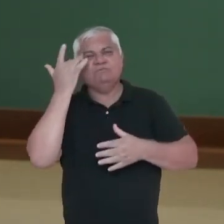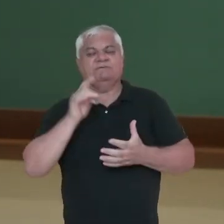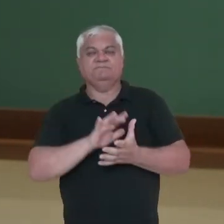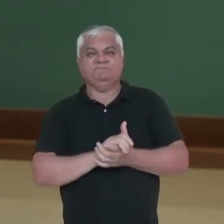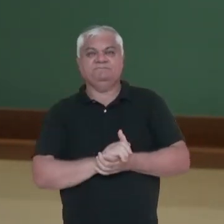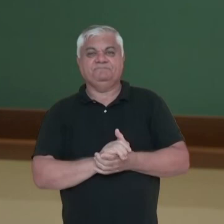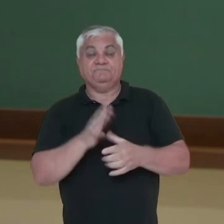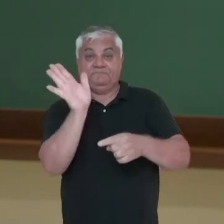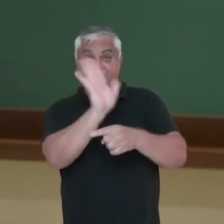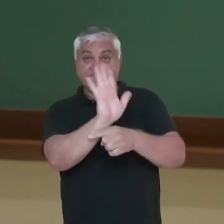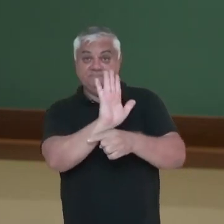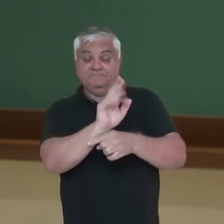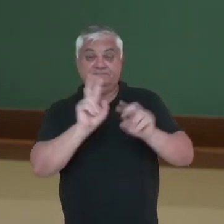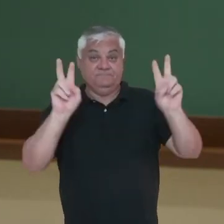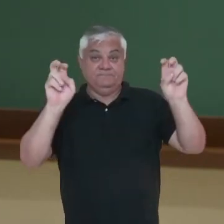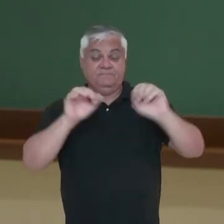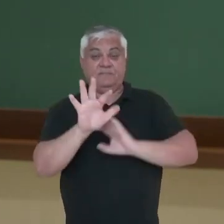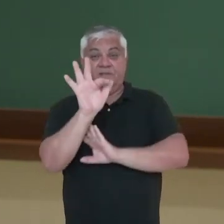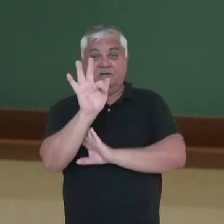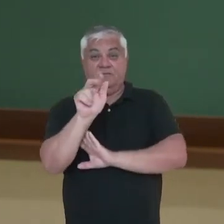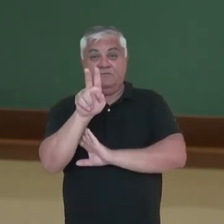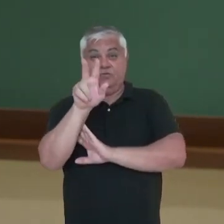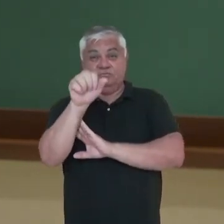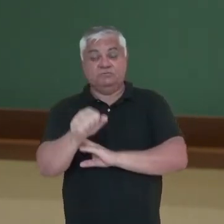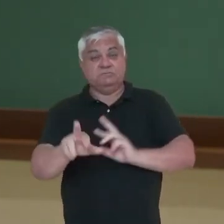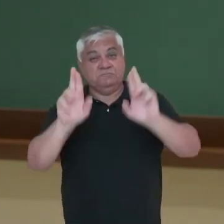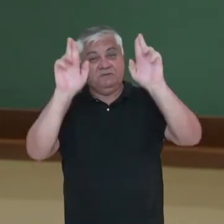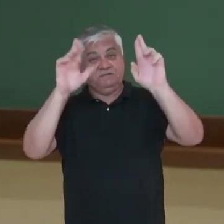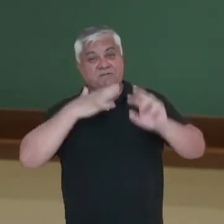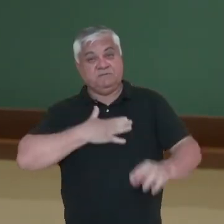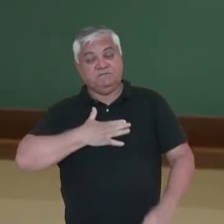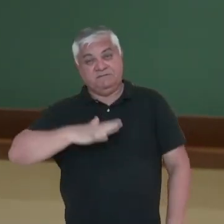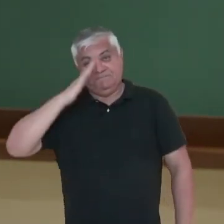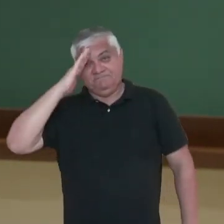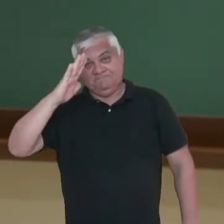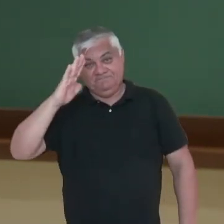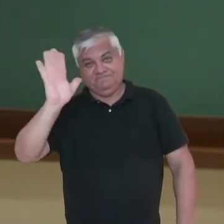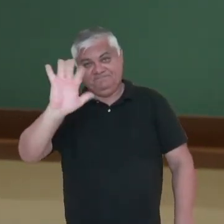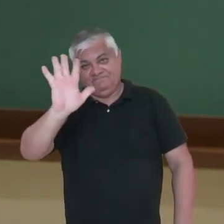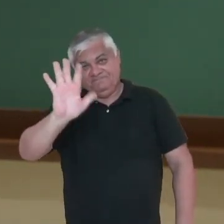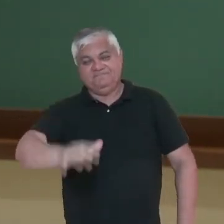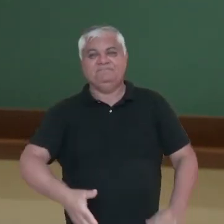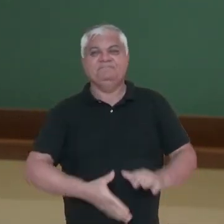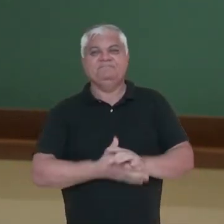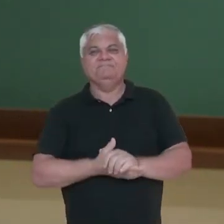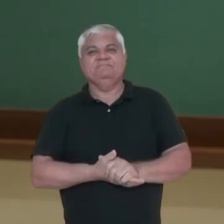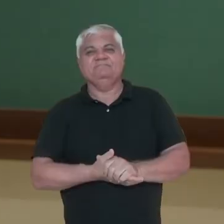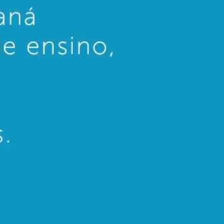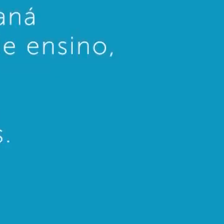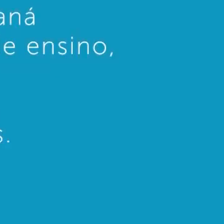nesse vídeo nós falamos sobre fluxos Espero que você tenha gostado até breve o Natal